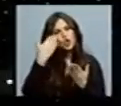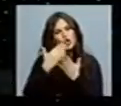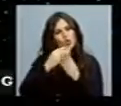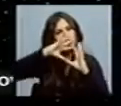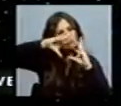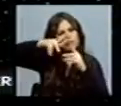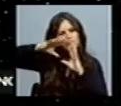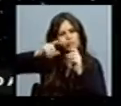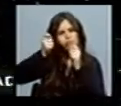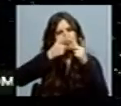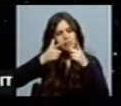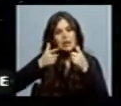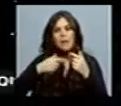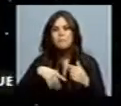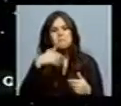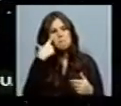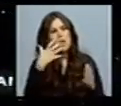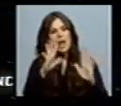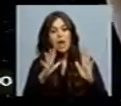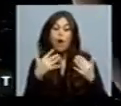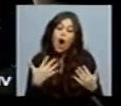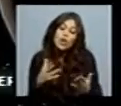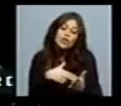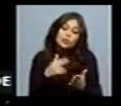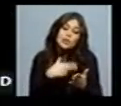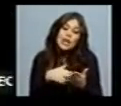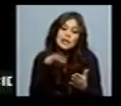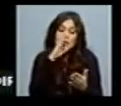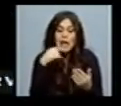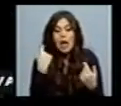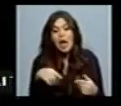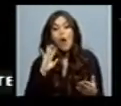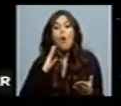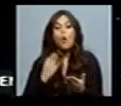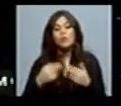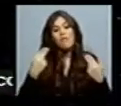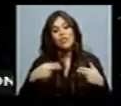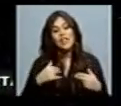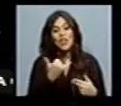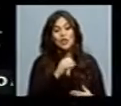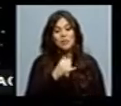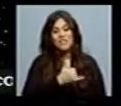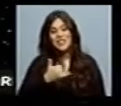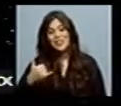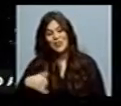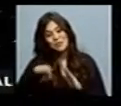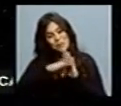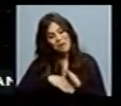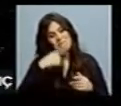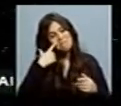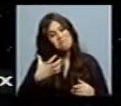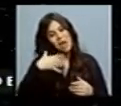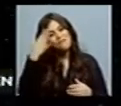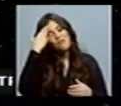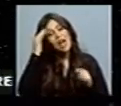tão brilhante como isso. Mas olha, não há nada como esperar. Se houver a última fronteira em 2022, cá estaremos para, no fundo, assinalar esta previsão. O que eu posso